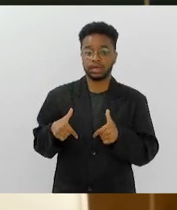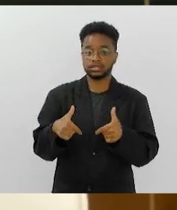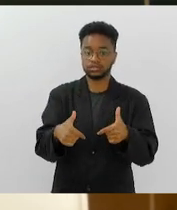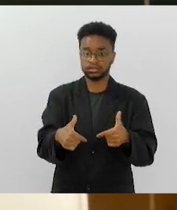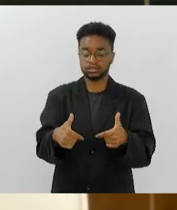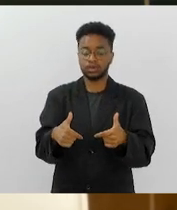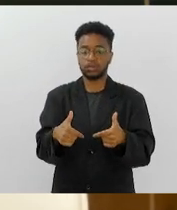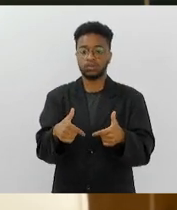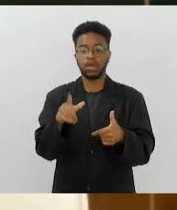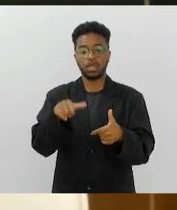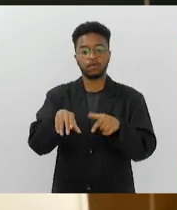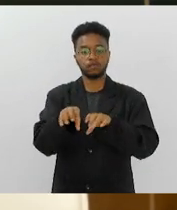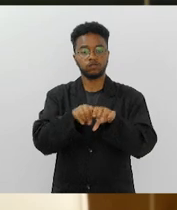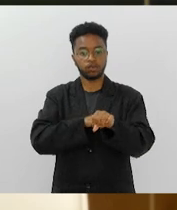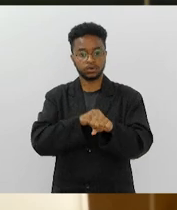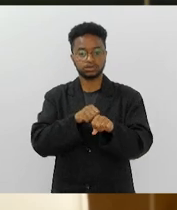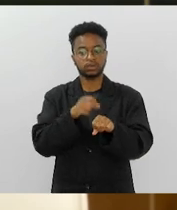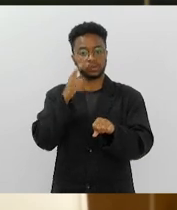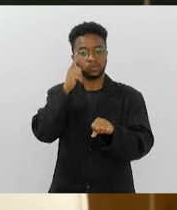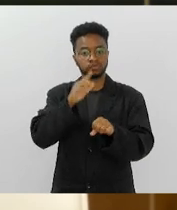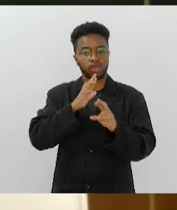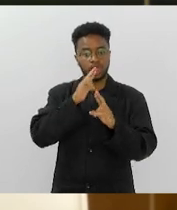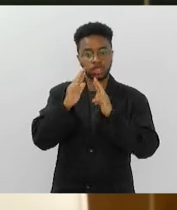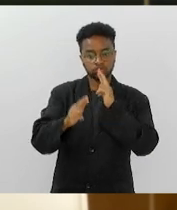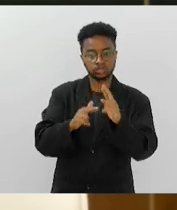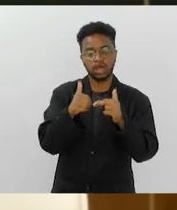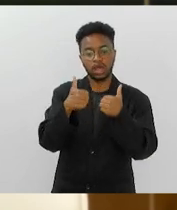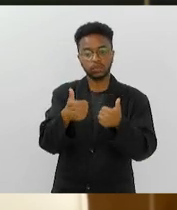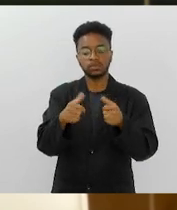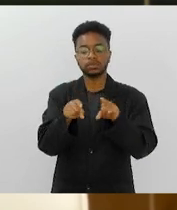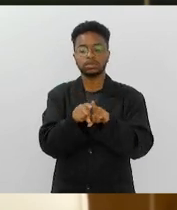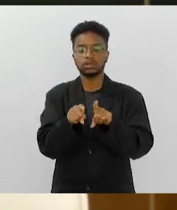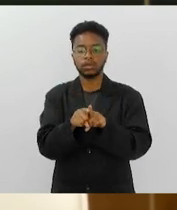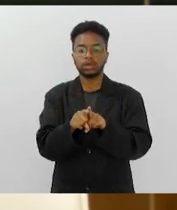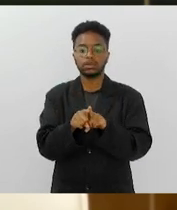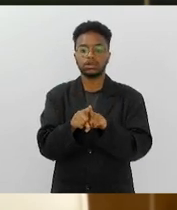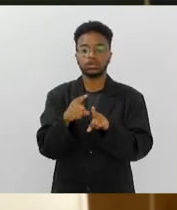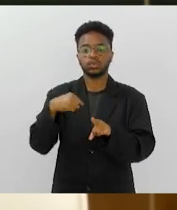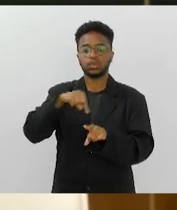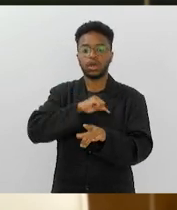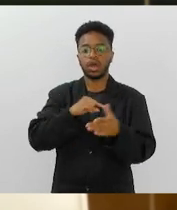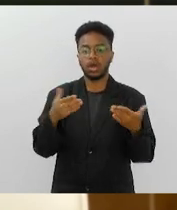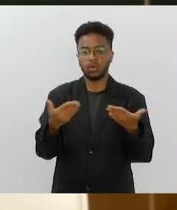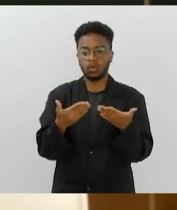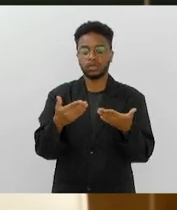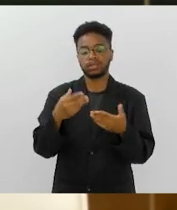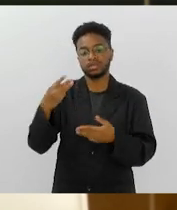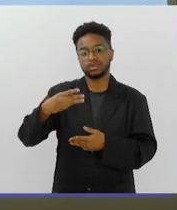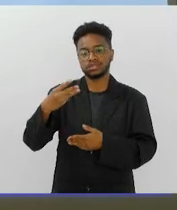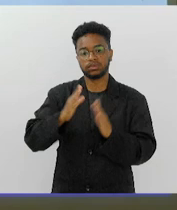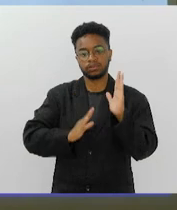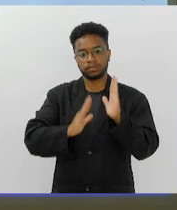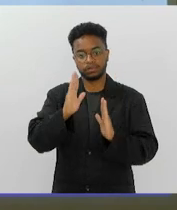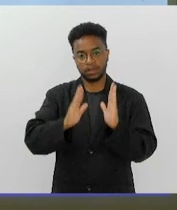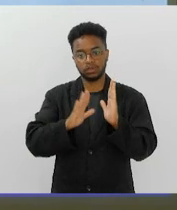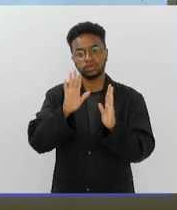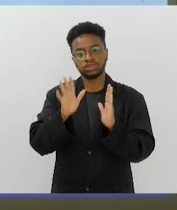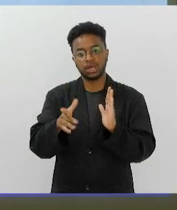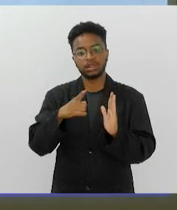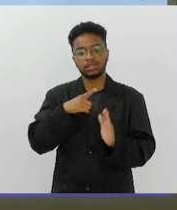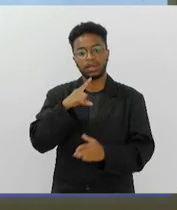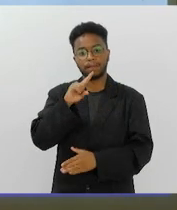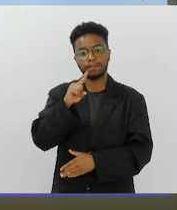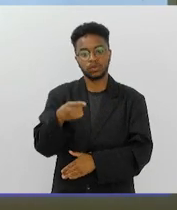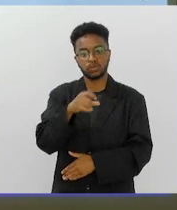uma formação que deu bastante resultado e está dando. Nós estamos, nesse ano, já na terceira jornada, com mais de